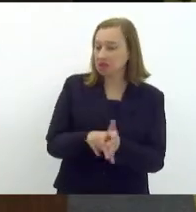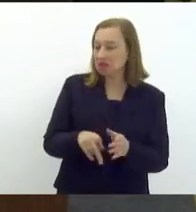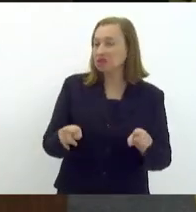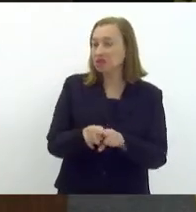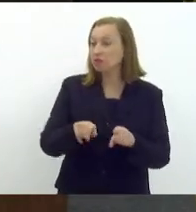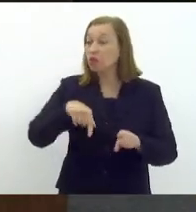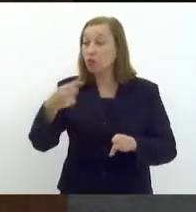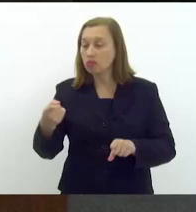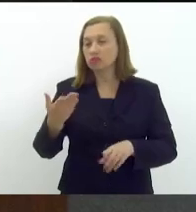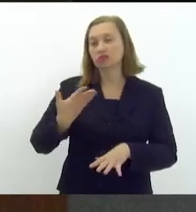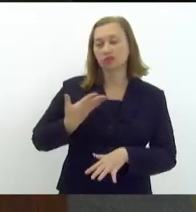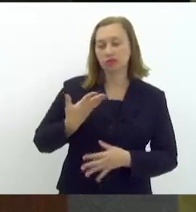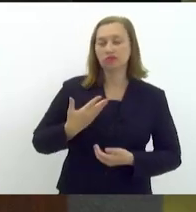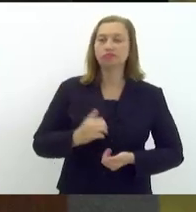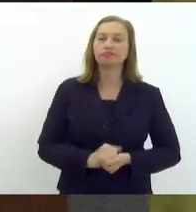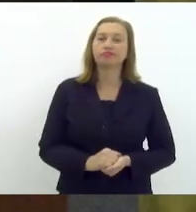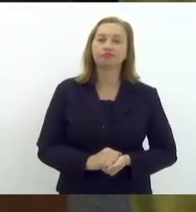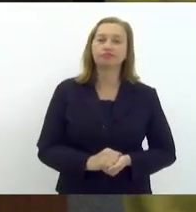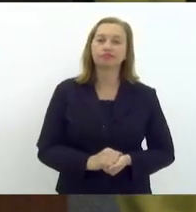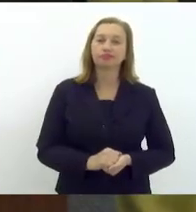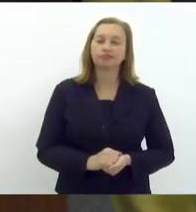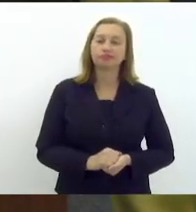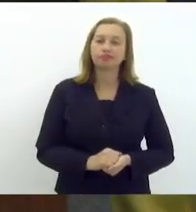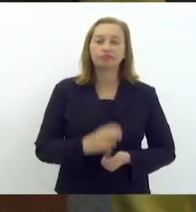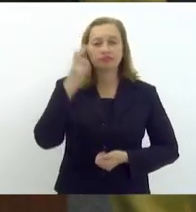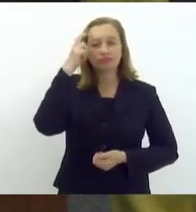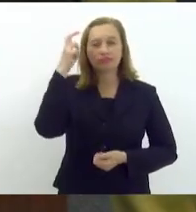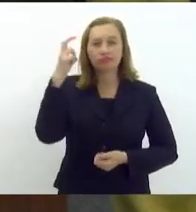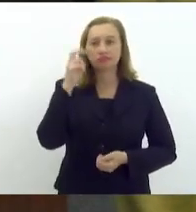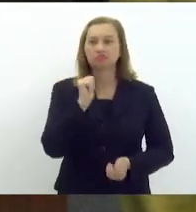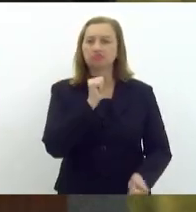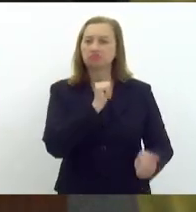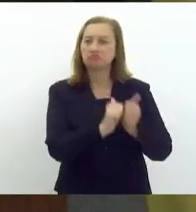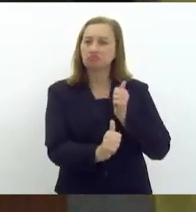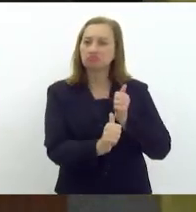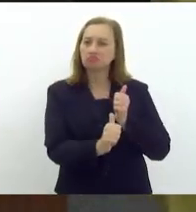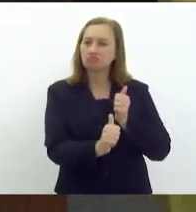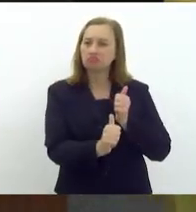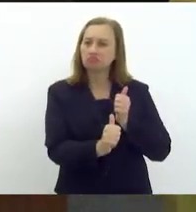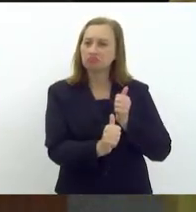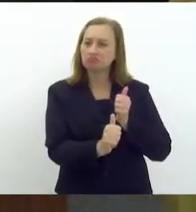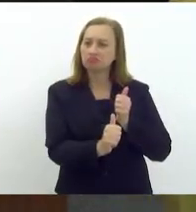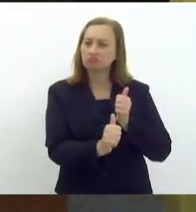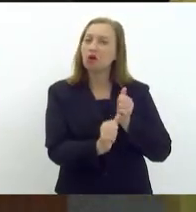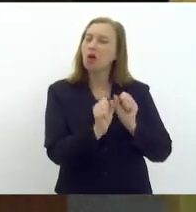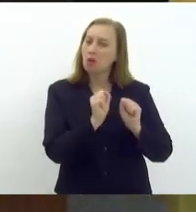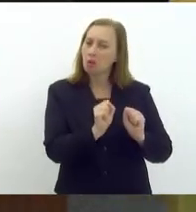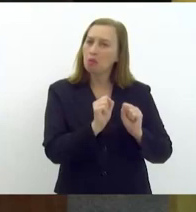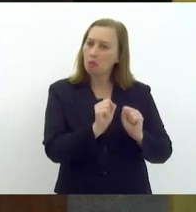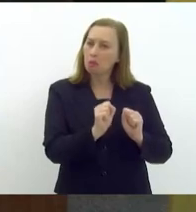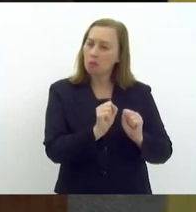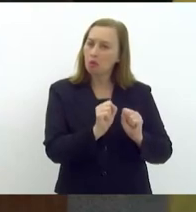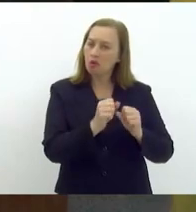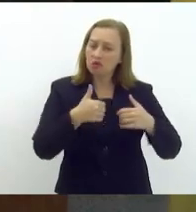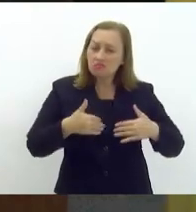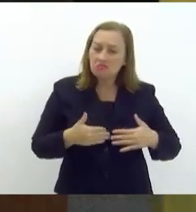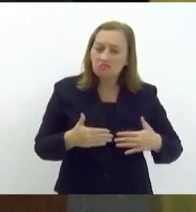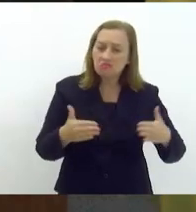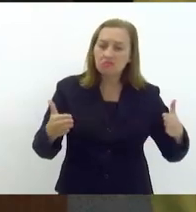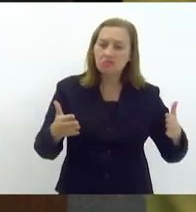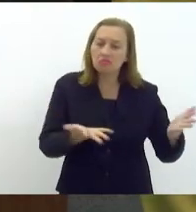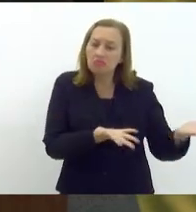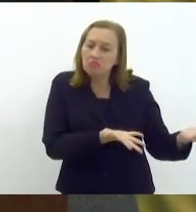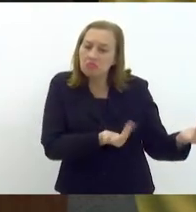vários colegas a cultura e o esporte podem abrir as portas e a janelas para nossa